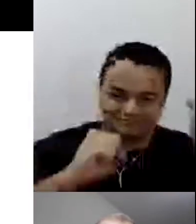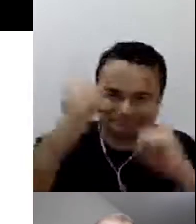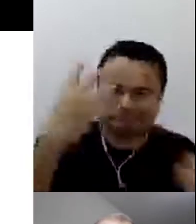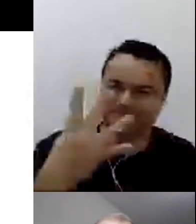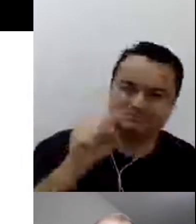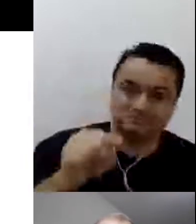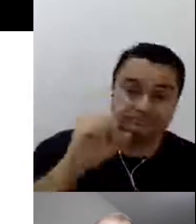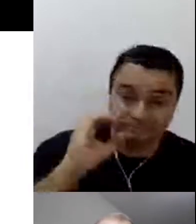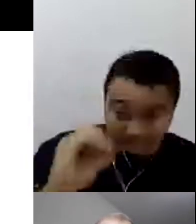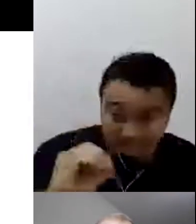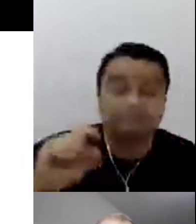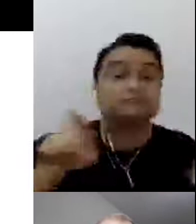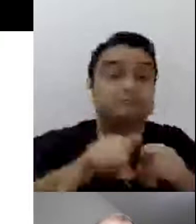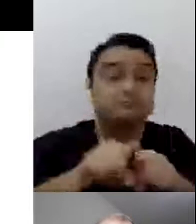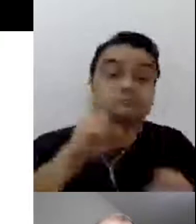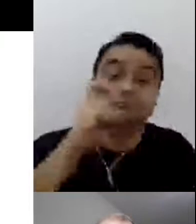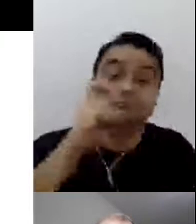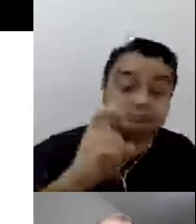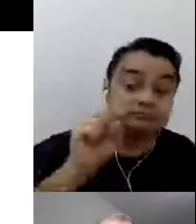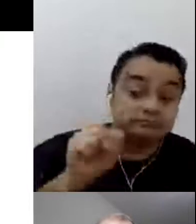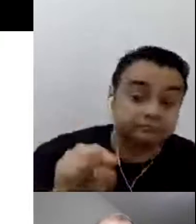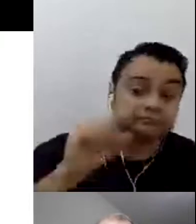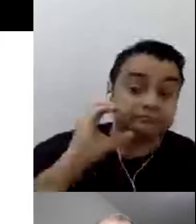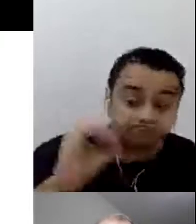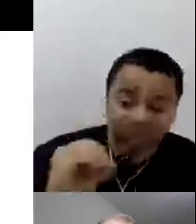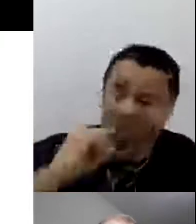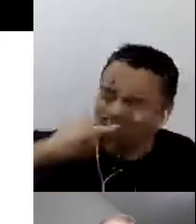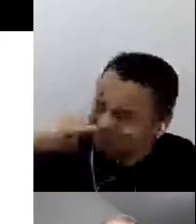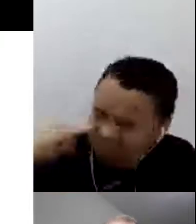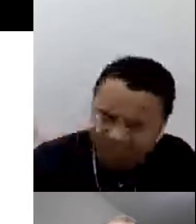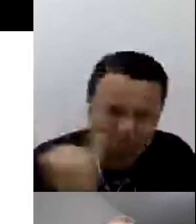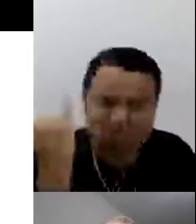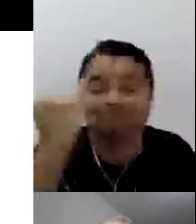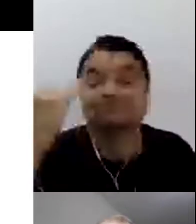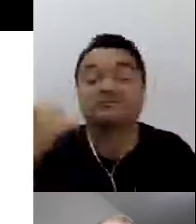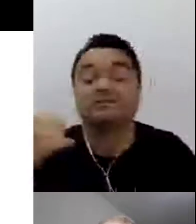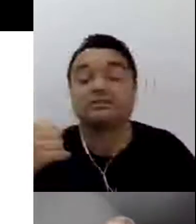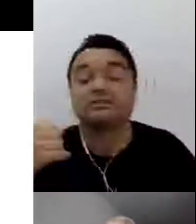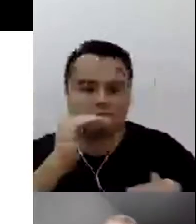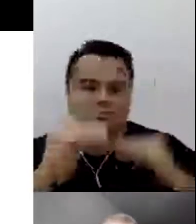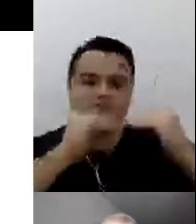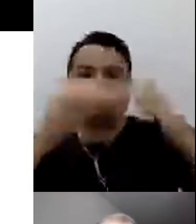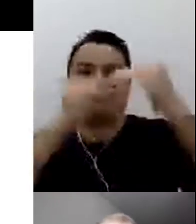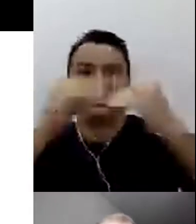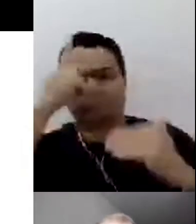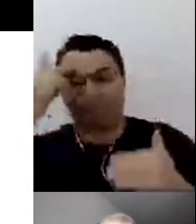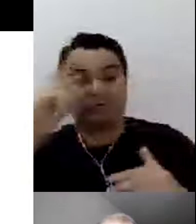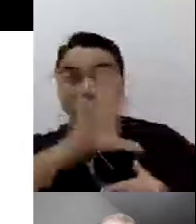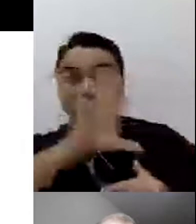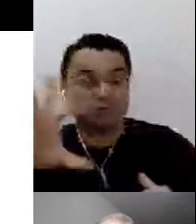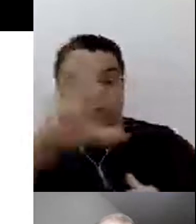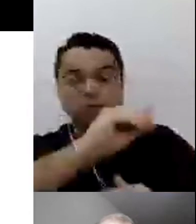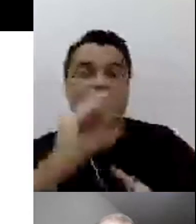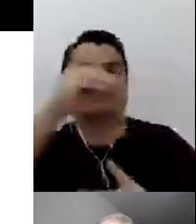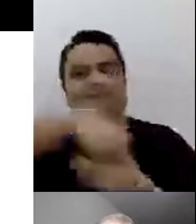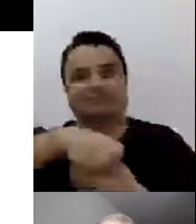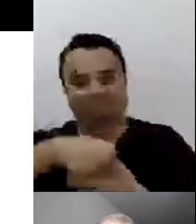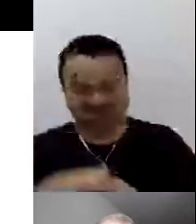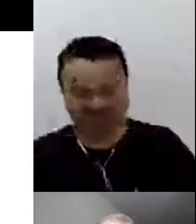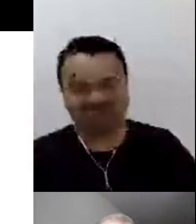5.0, isso vai ser fundamental para o desenvolvimento pessoal de todas as pessoas que estão dentro desse ecossistema, né?